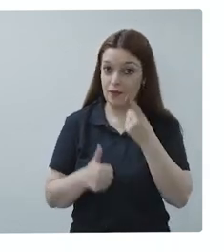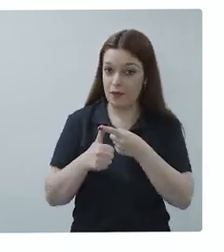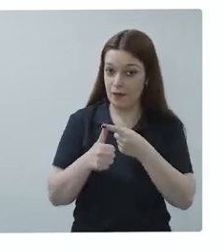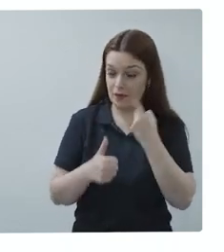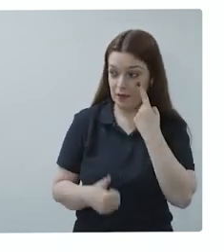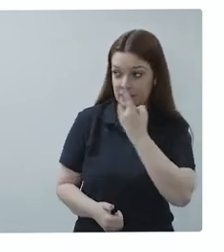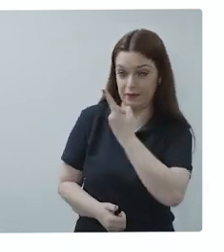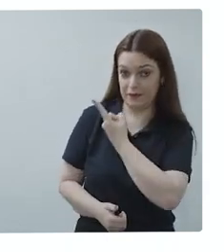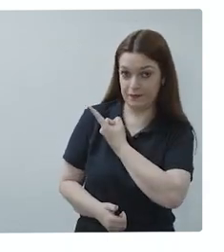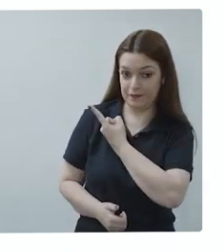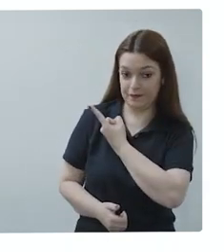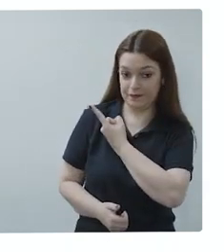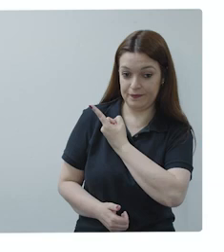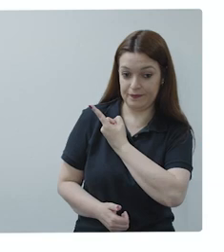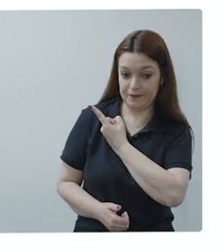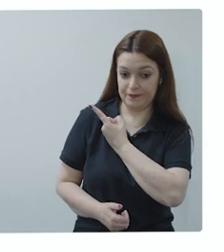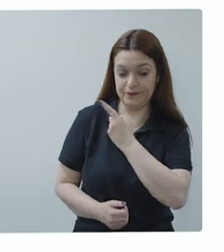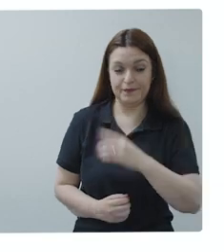Vertical,